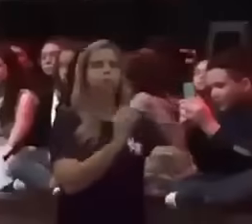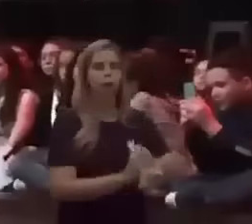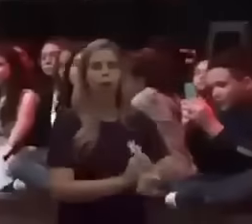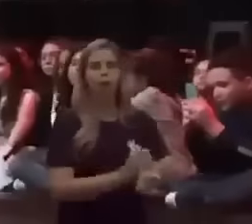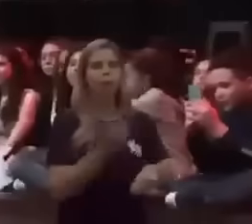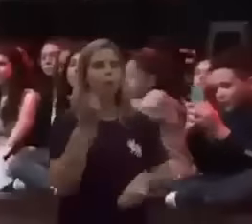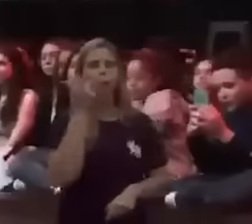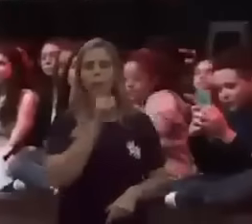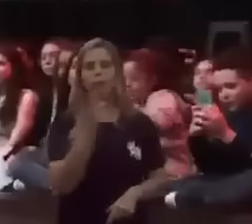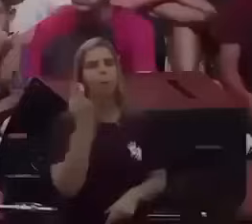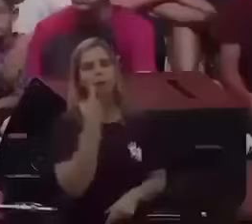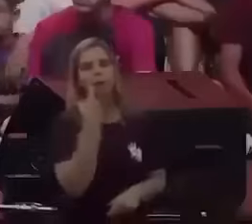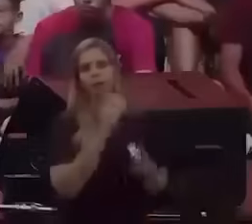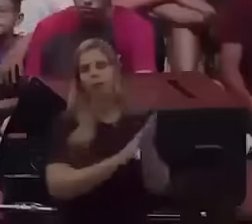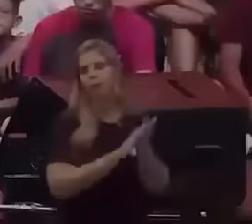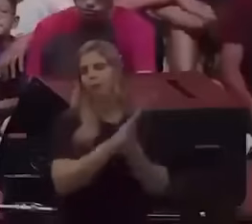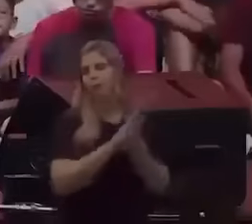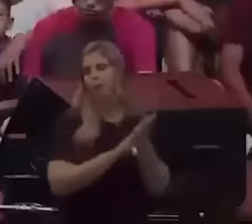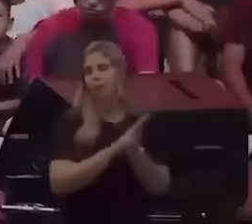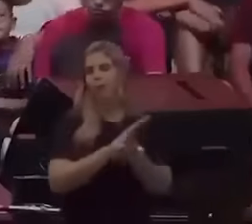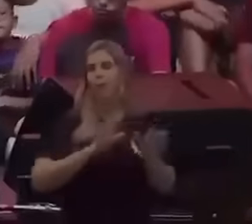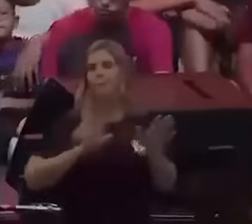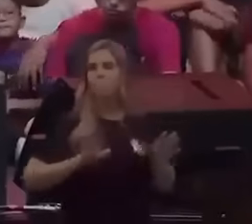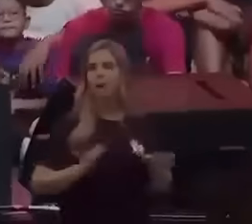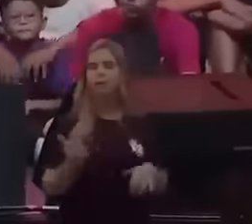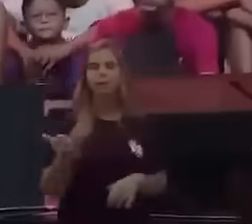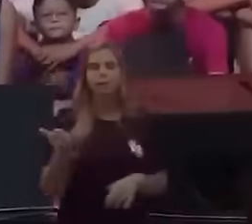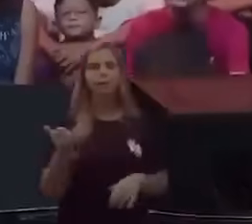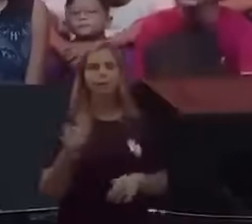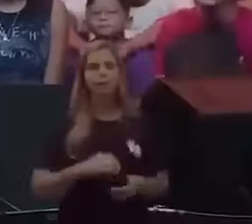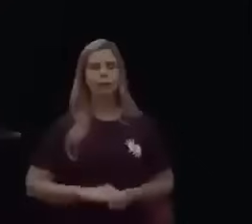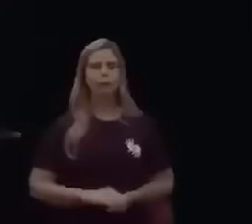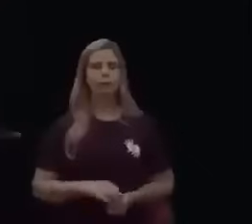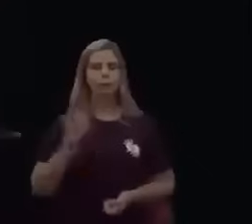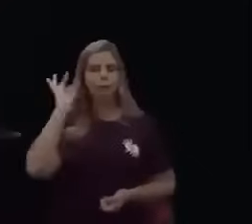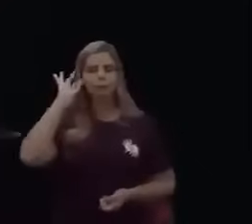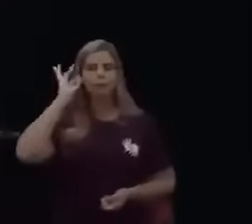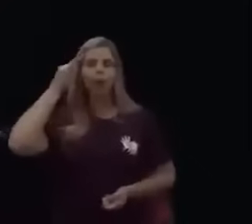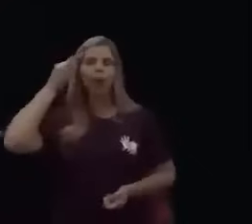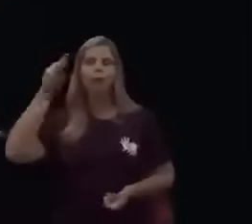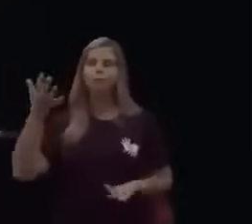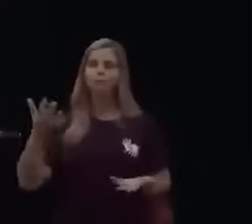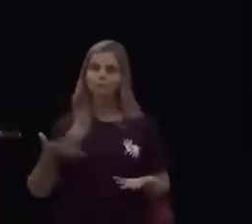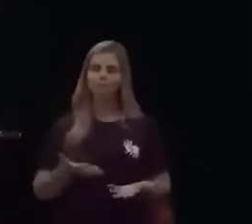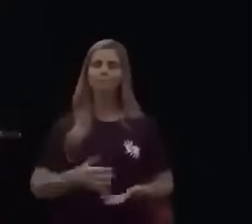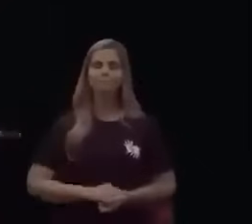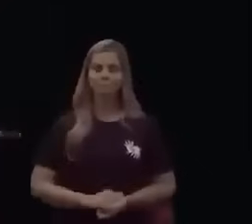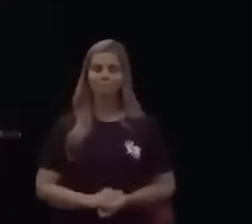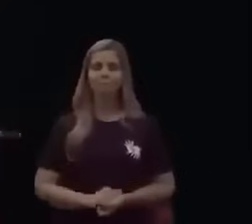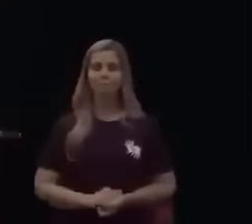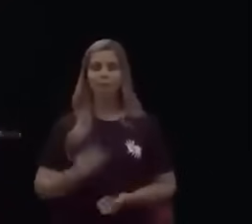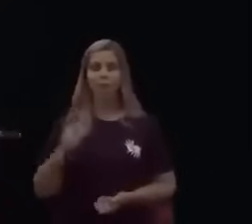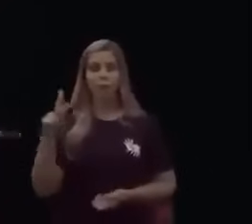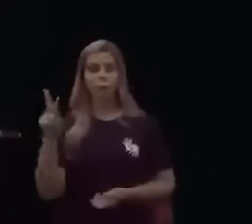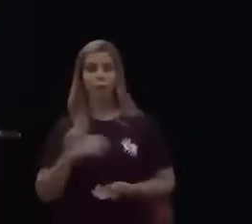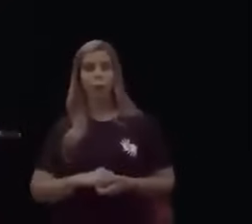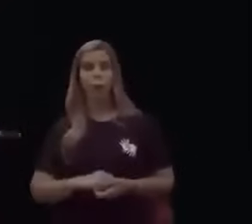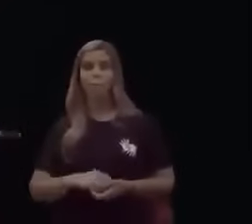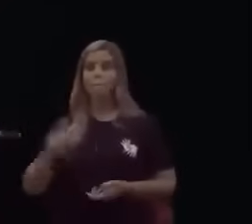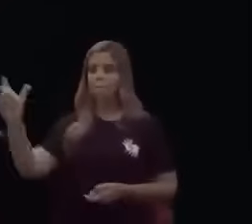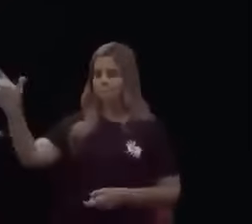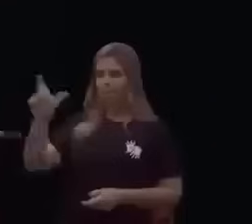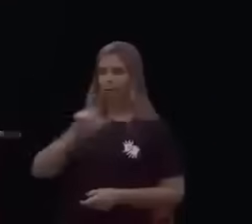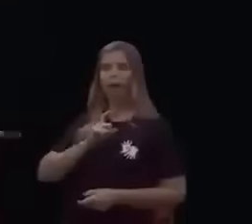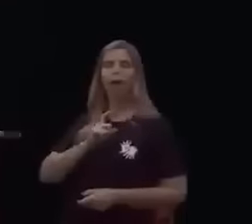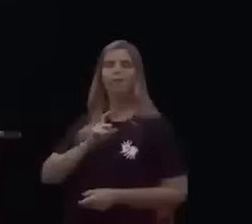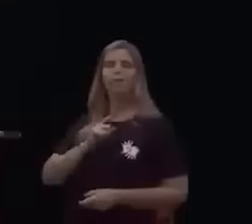hoje. Mas de repente acende-lhe um lampejo de fé na alma, e ele diz: mas sob a tua palavra eu lançarei as